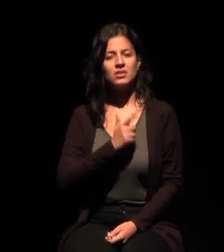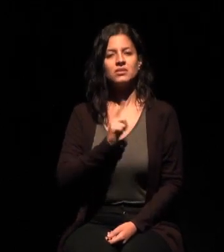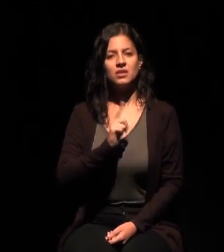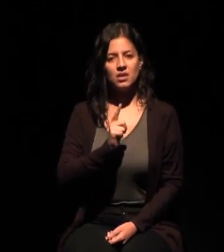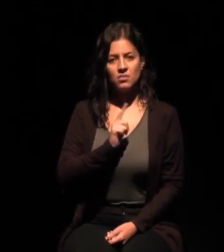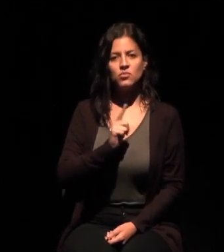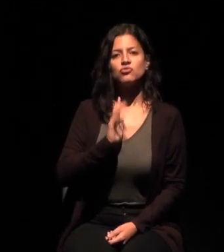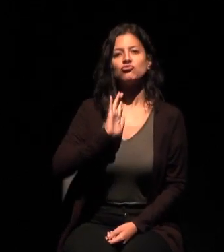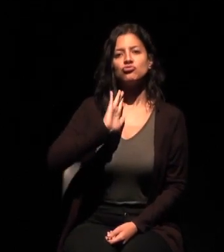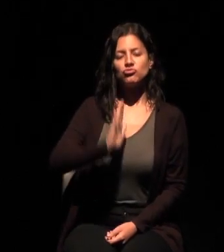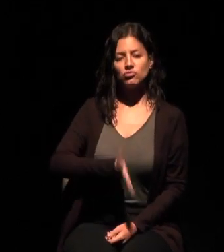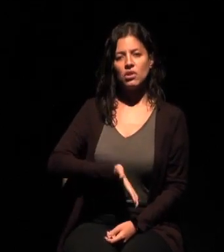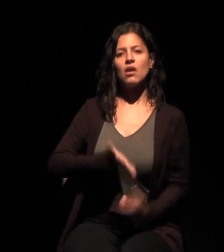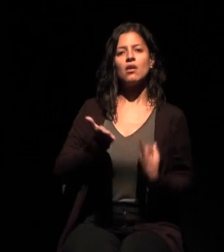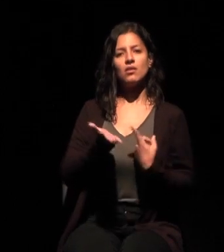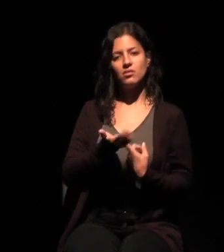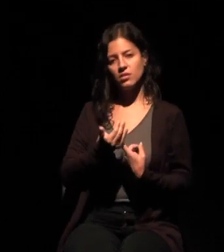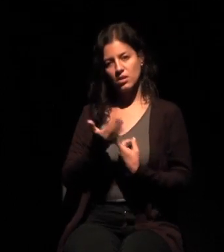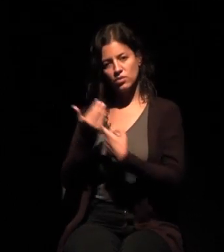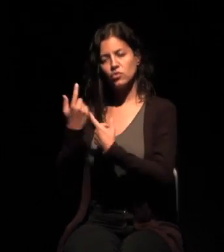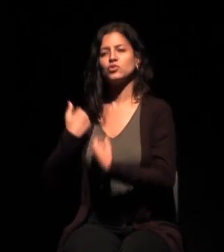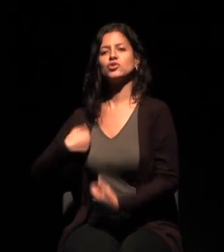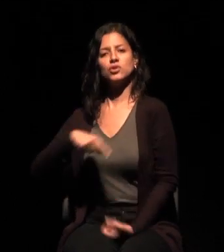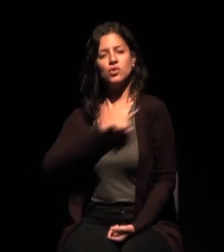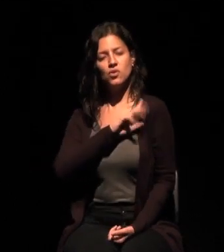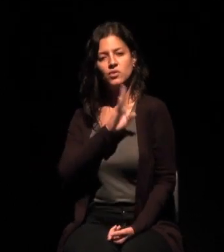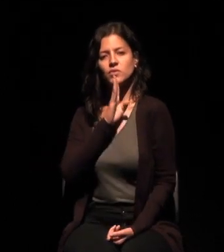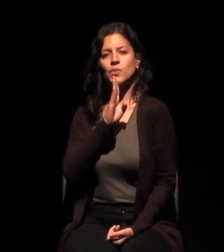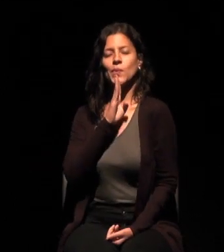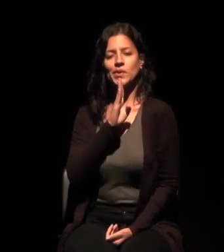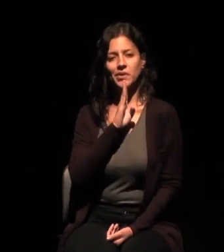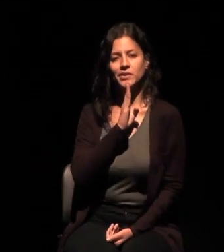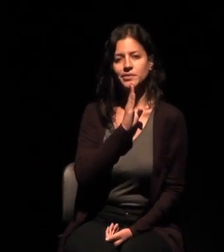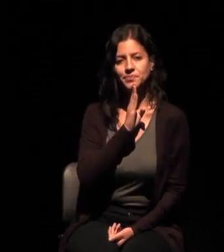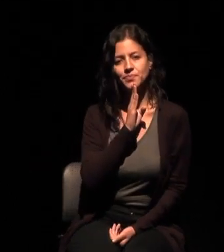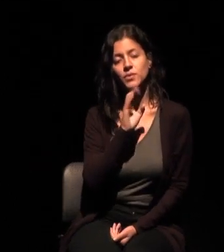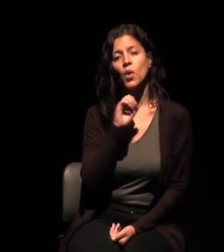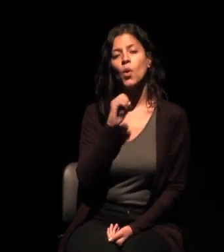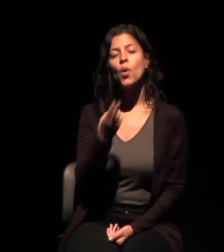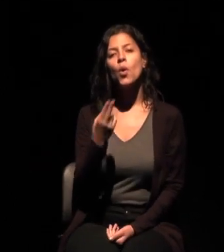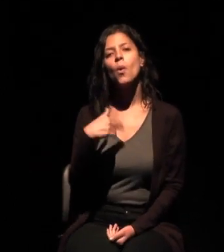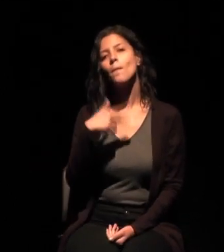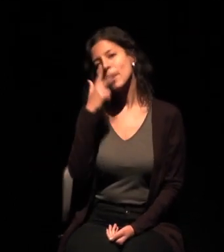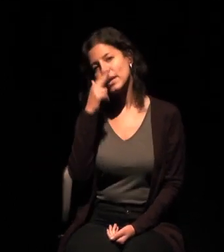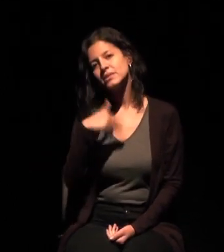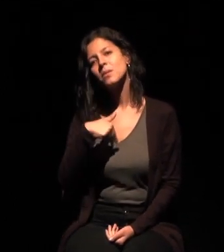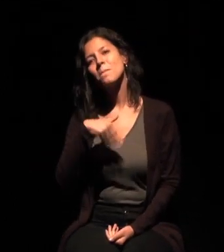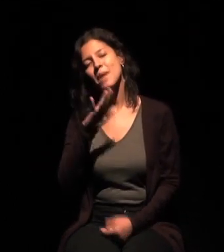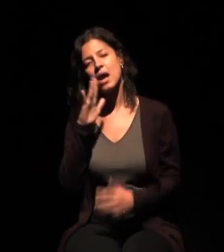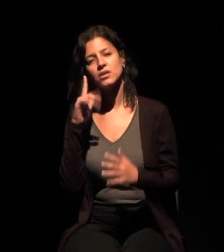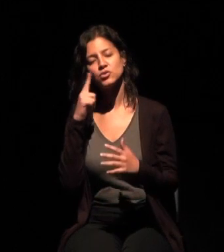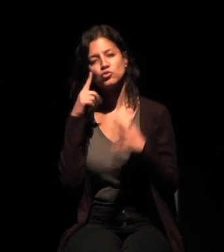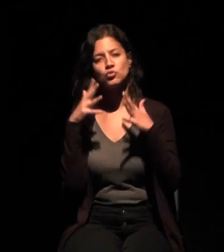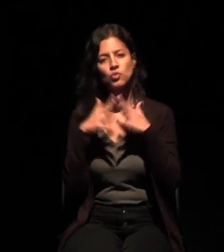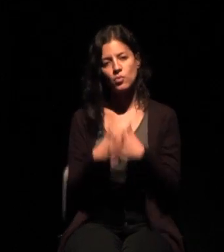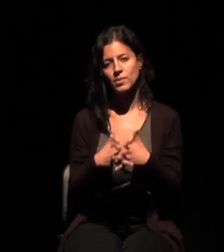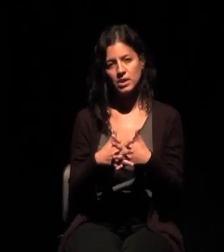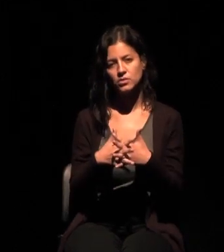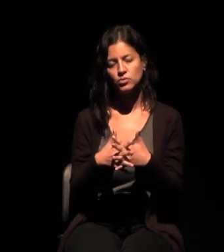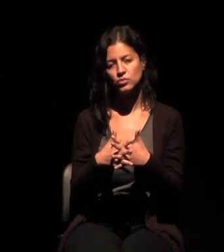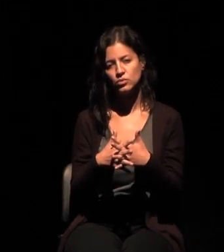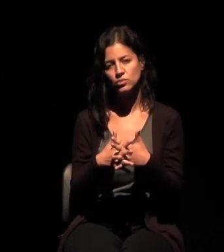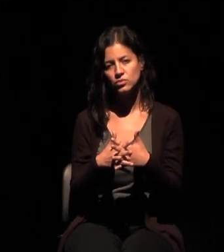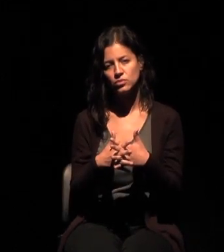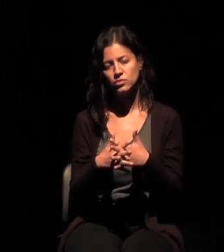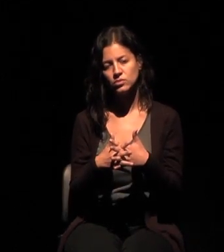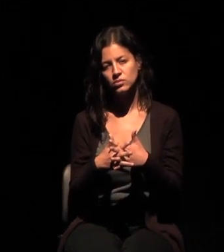não é que todos nós hoje conhecemos ou então naquilo que é mais complexa e por exemplo vai ter com estas questões de